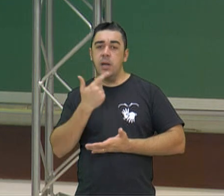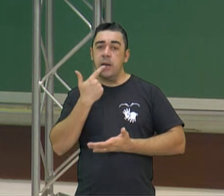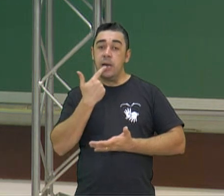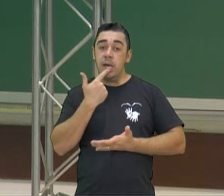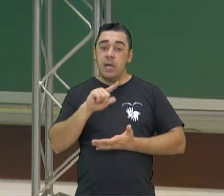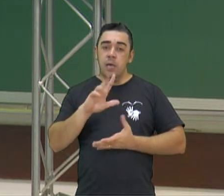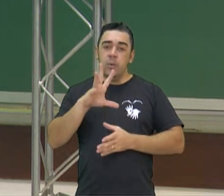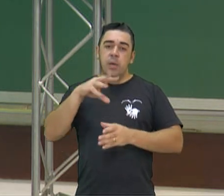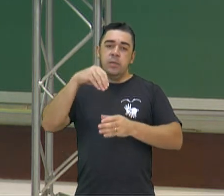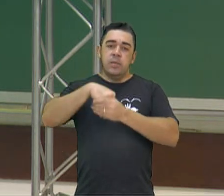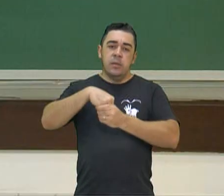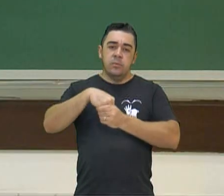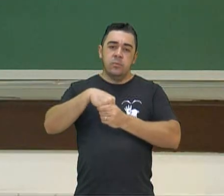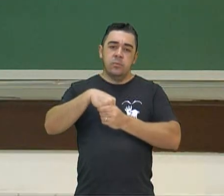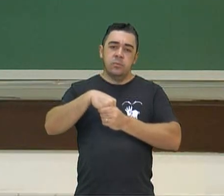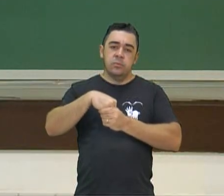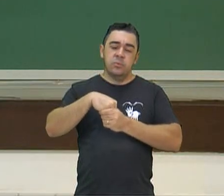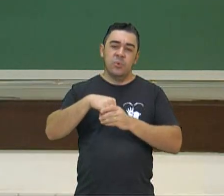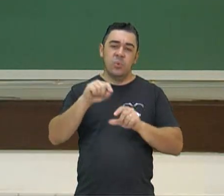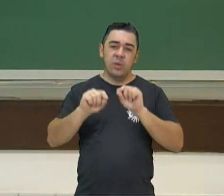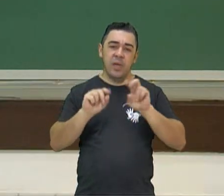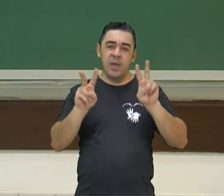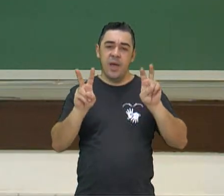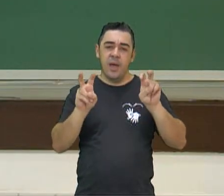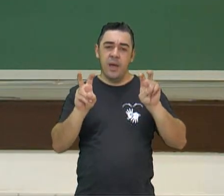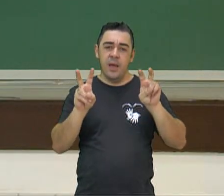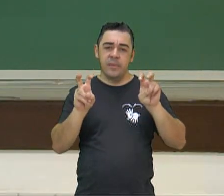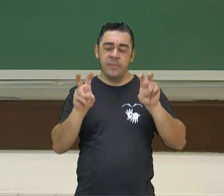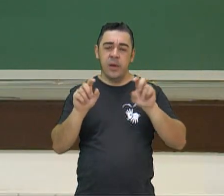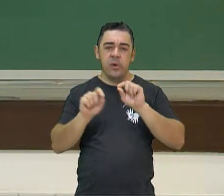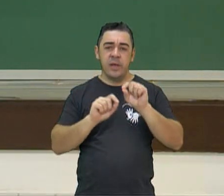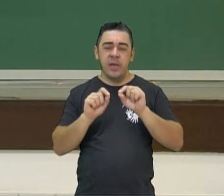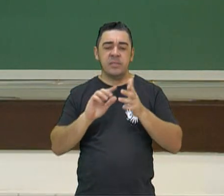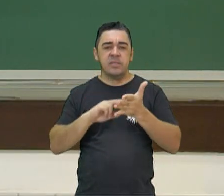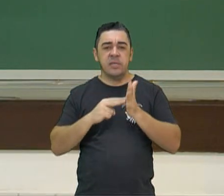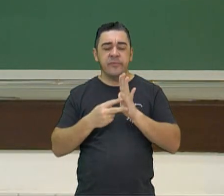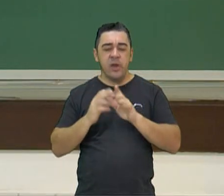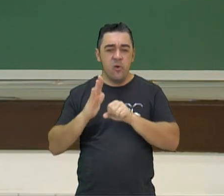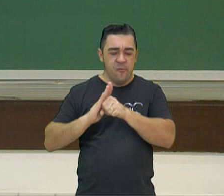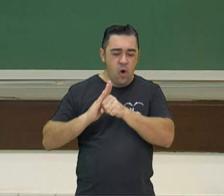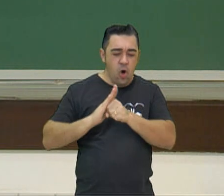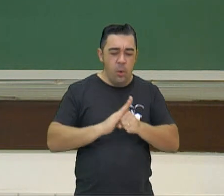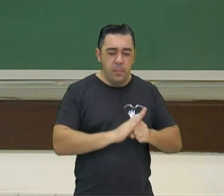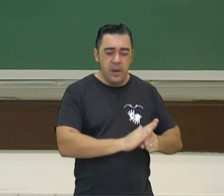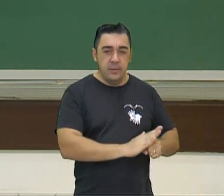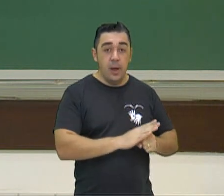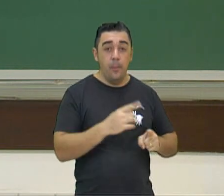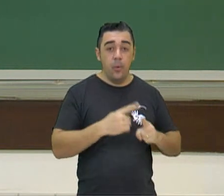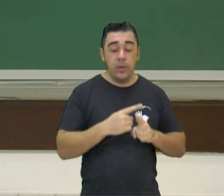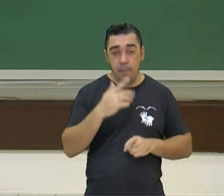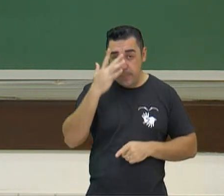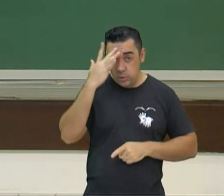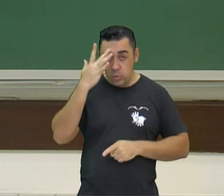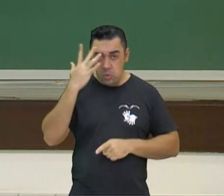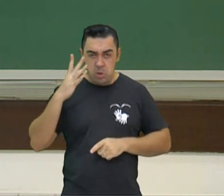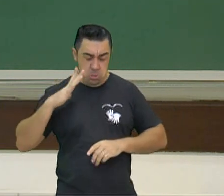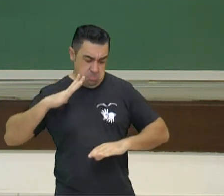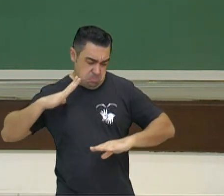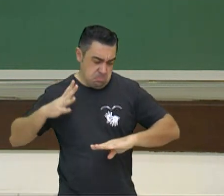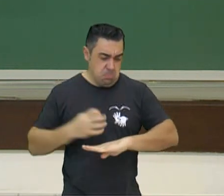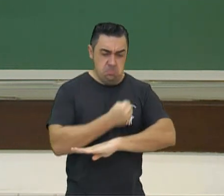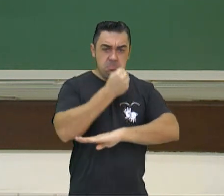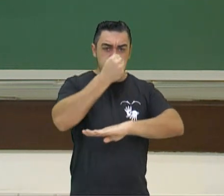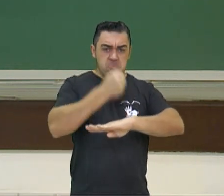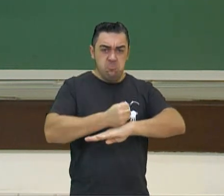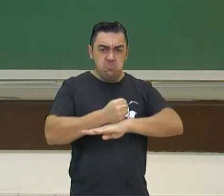línguas que depois foram, entre aspas, reprimidas. O colonizador, quando ali chega, fala, a partir de agora